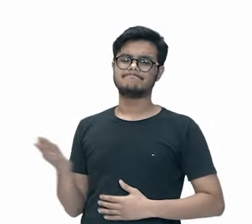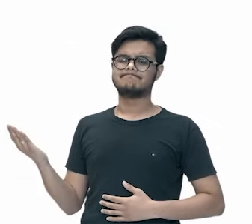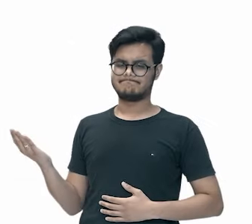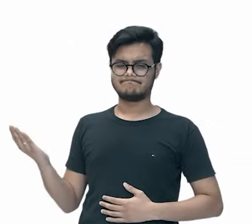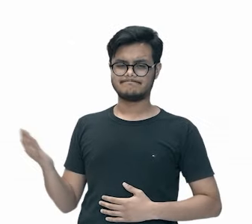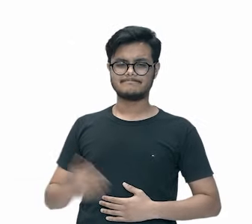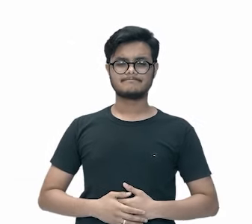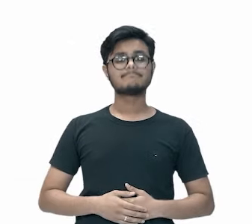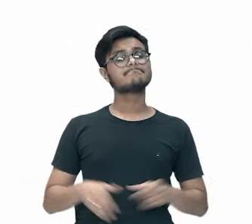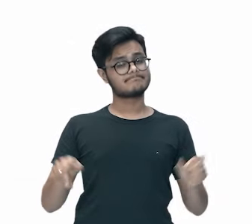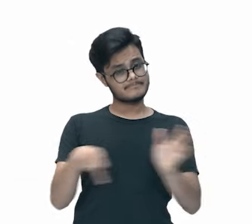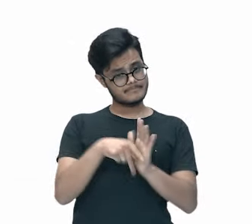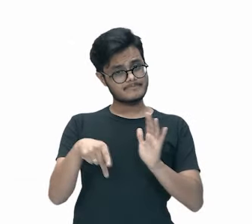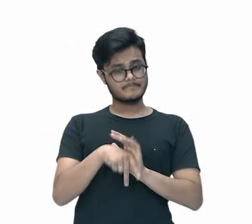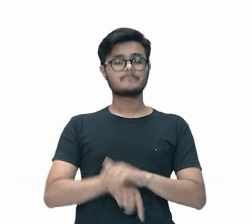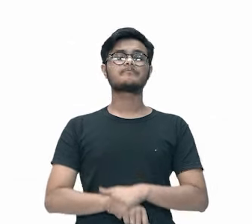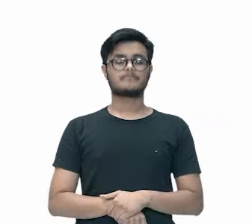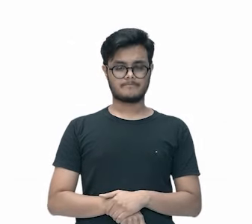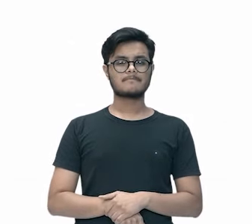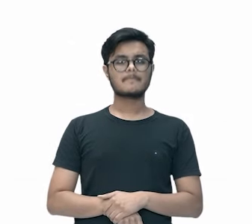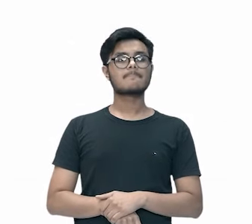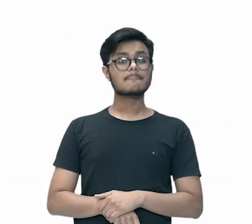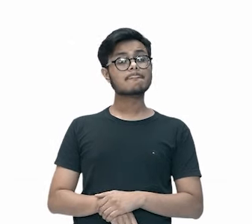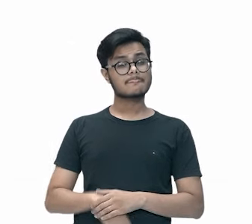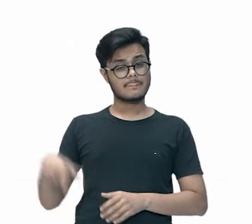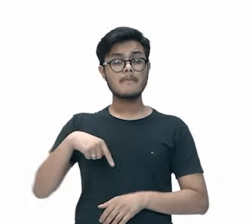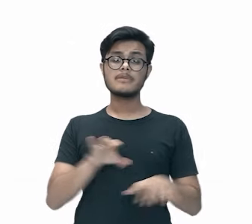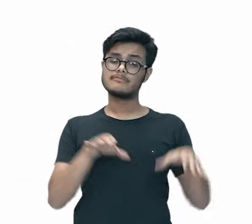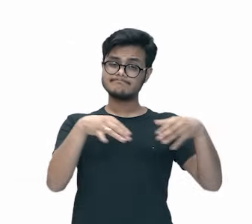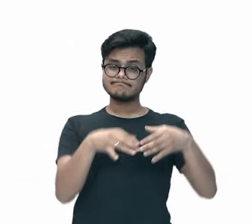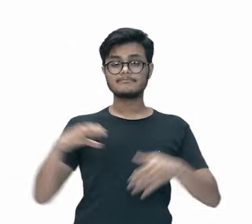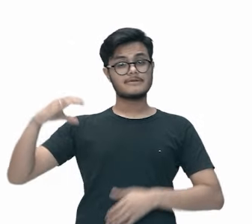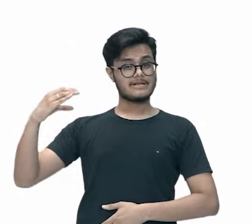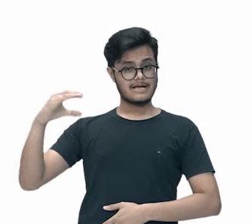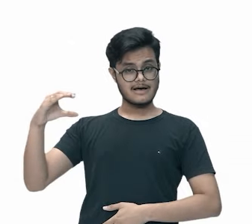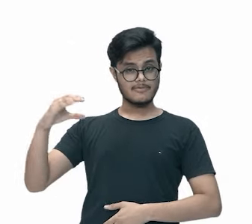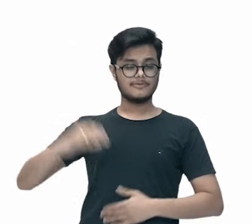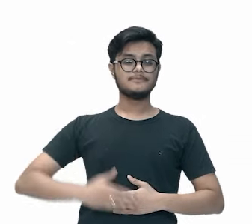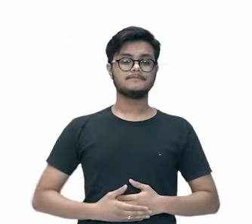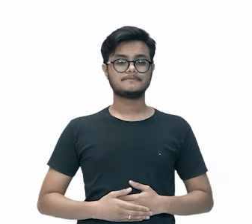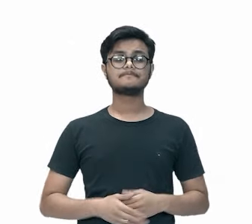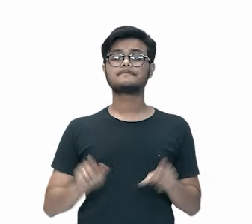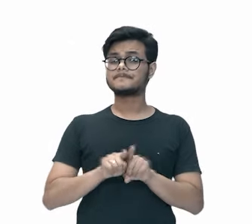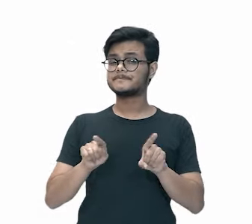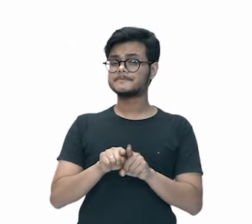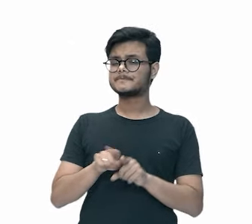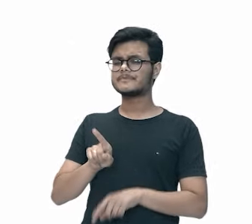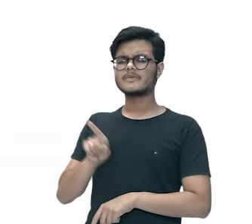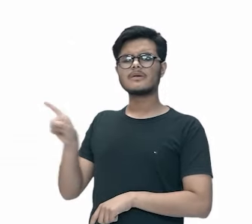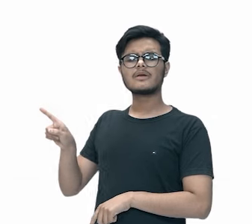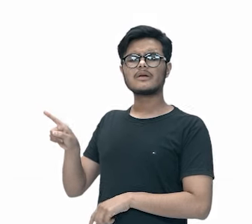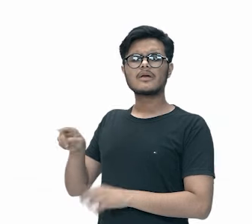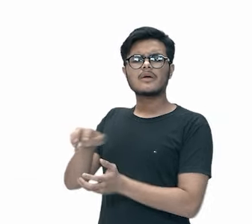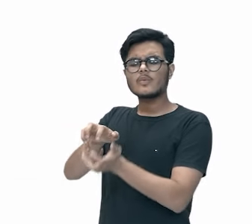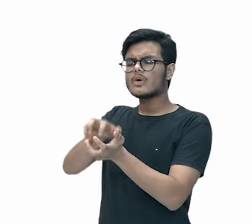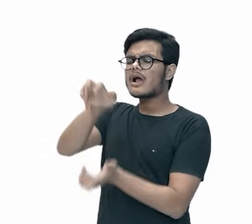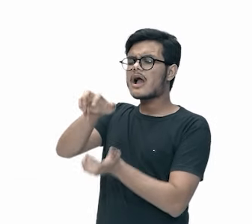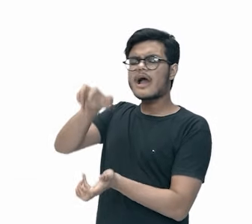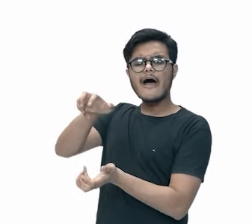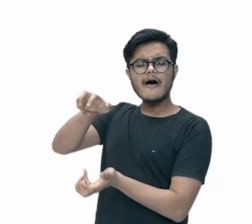também é um derivado do petróleo, faz parte desse grande grupo dos hidrocarbonetos. E do ladinho nós temos as